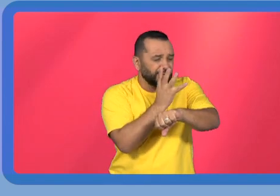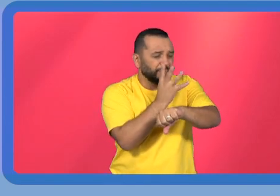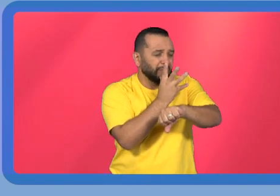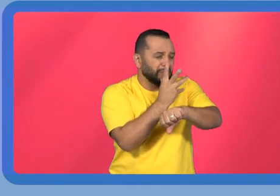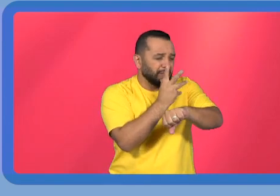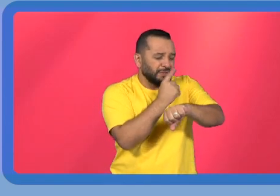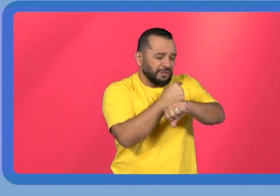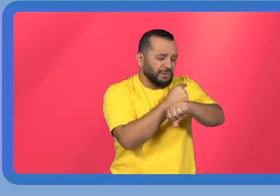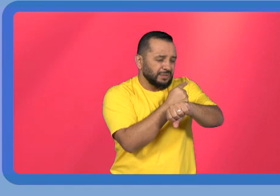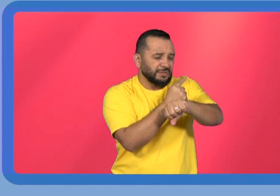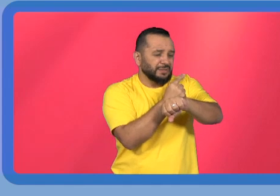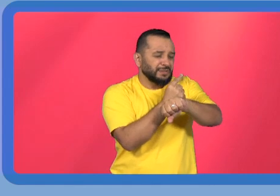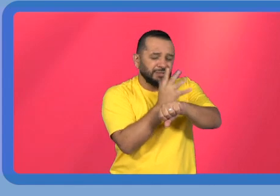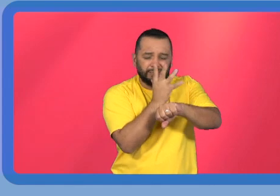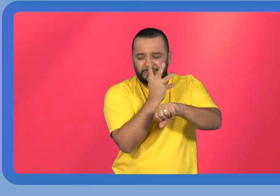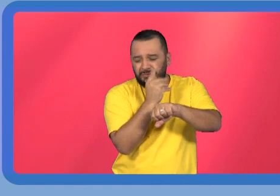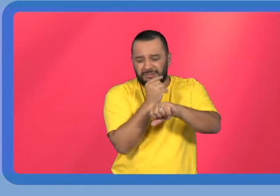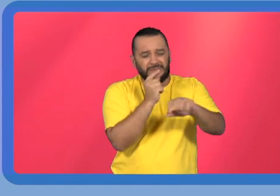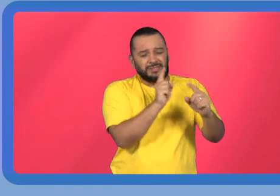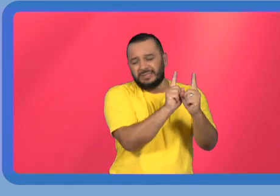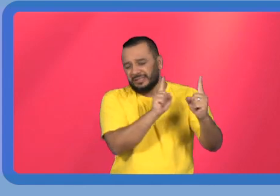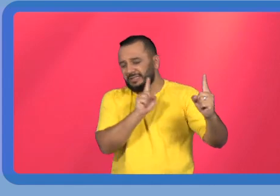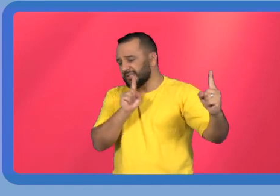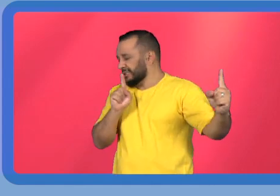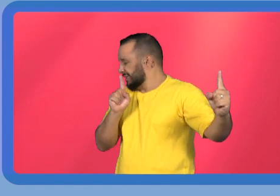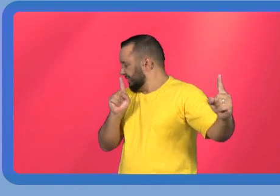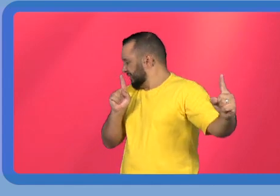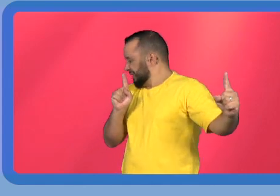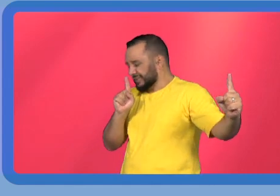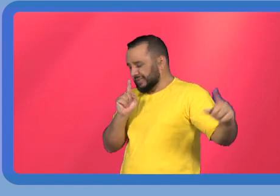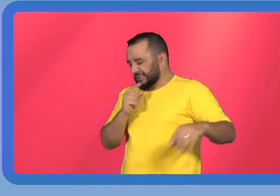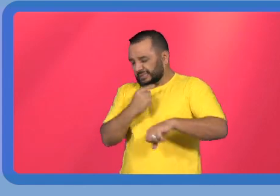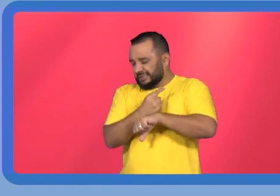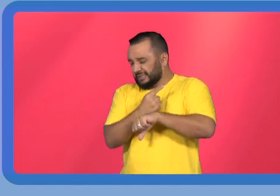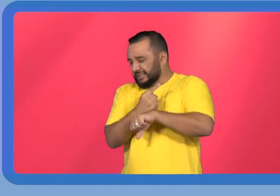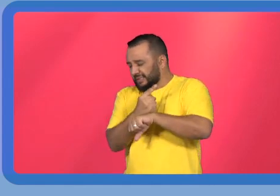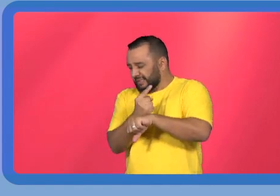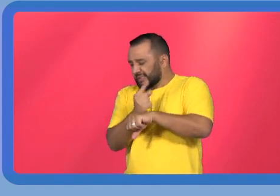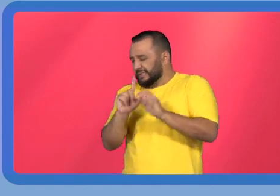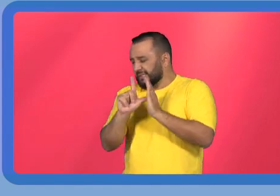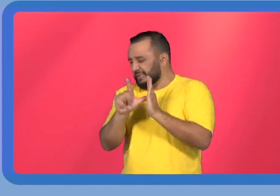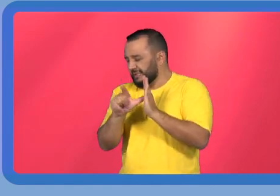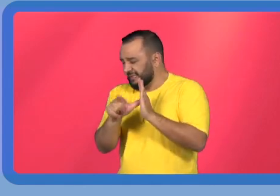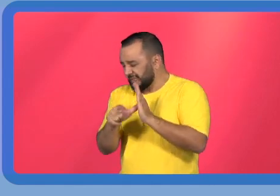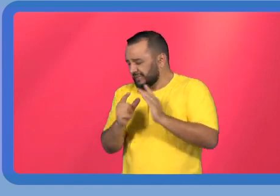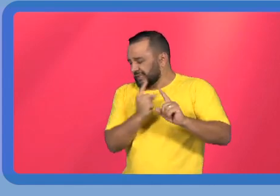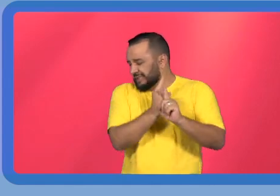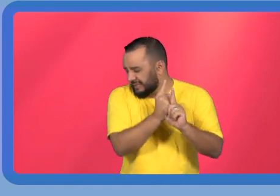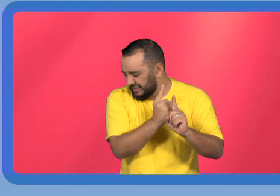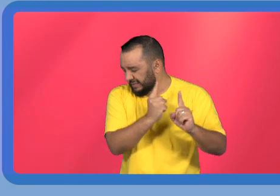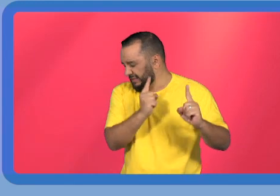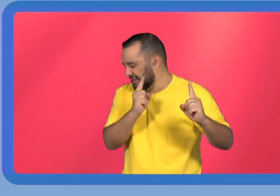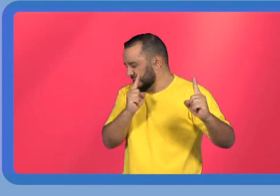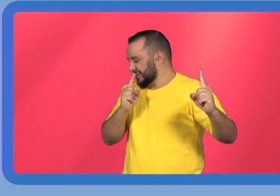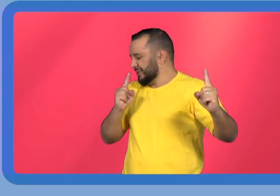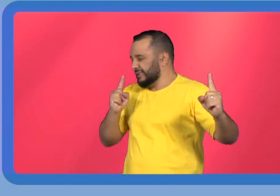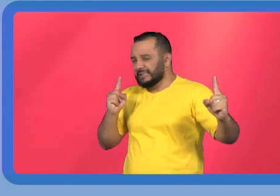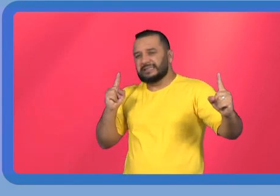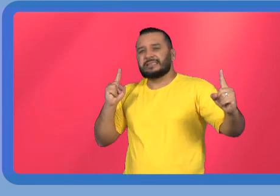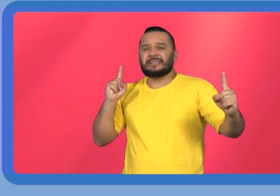sua, sua, sua companhia. Sem a sua, sua,